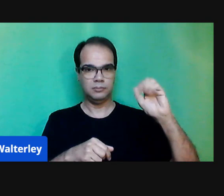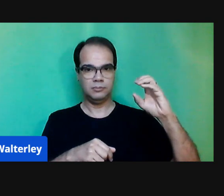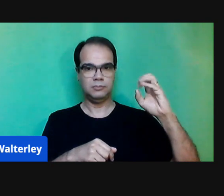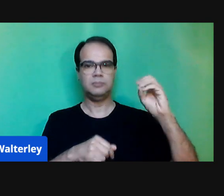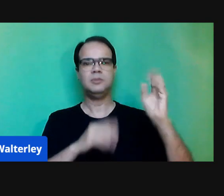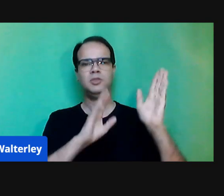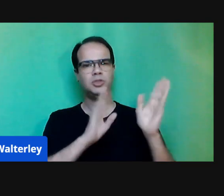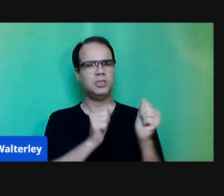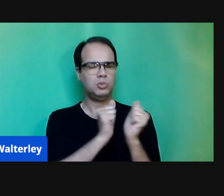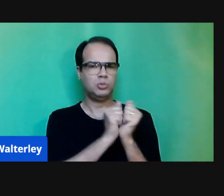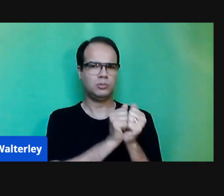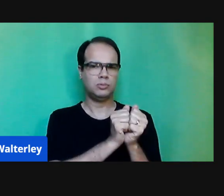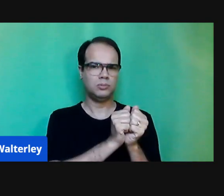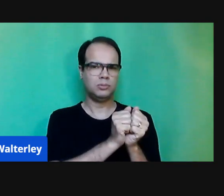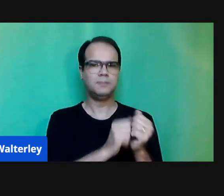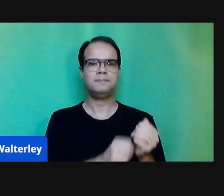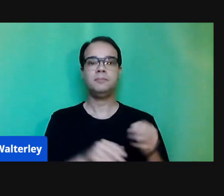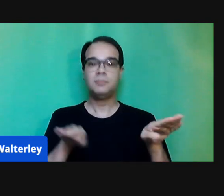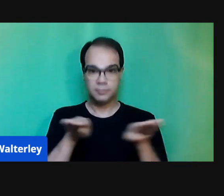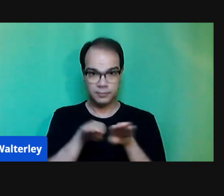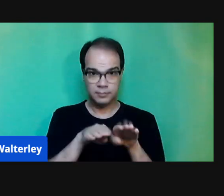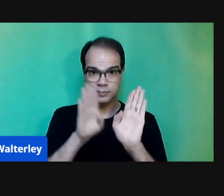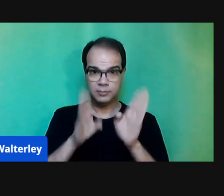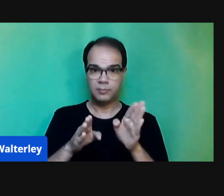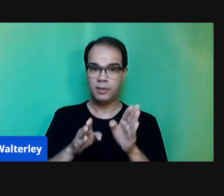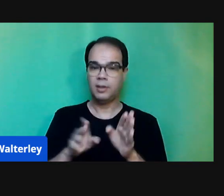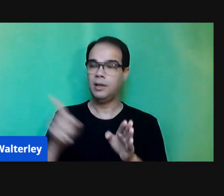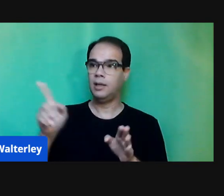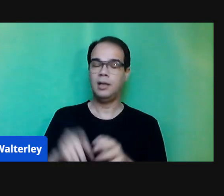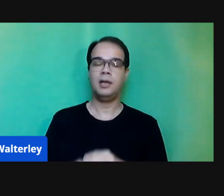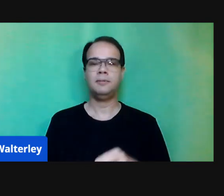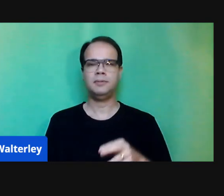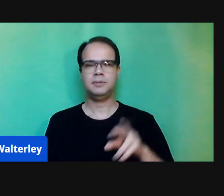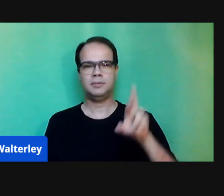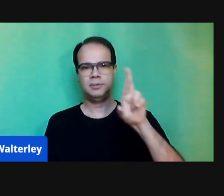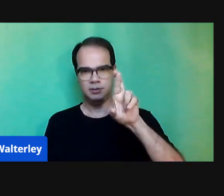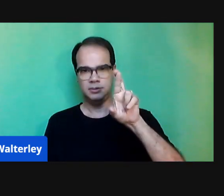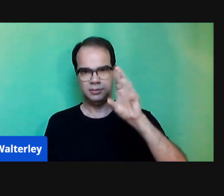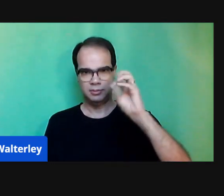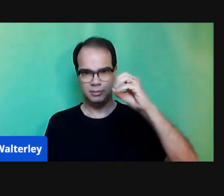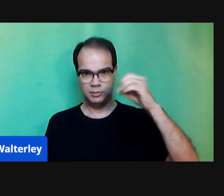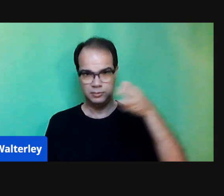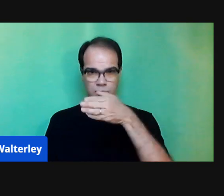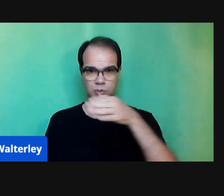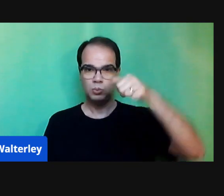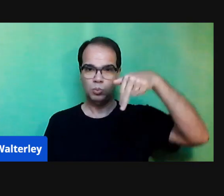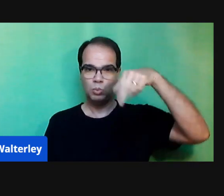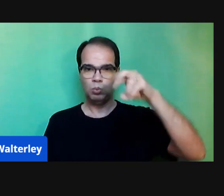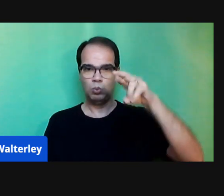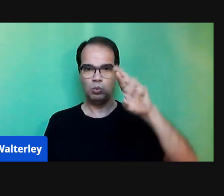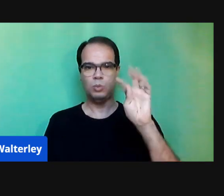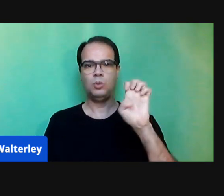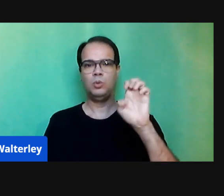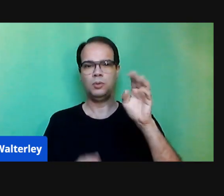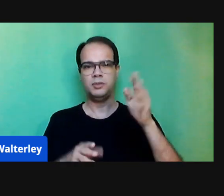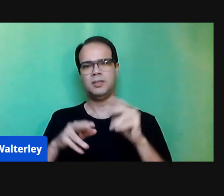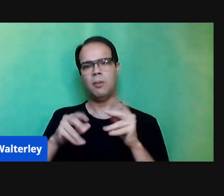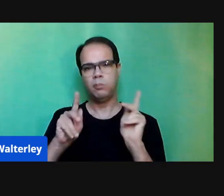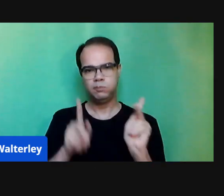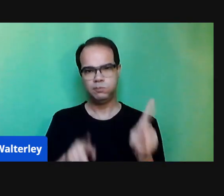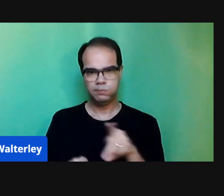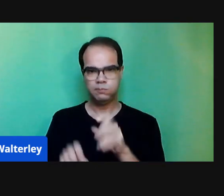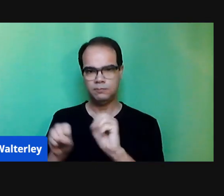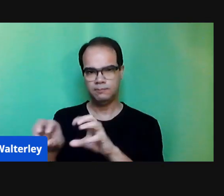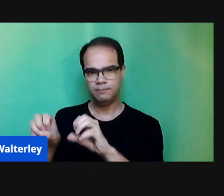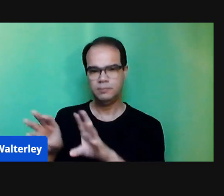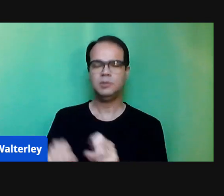a ser professor da Universidade Estadual do Rio Grande do Norte, de Novas Tecnologias da Comunicação